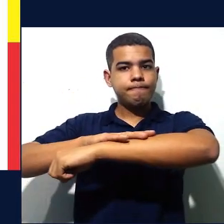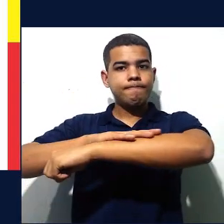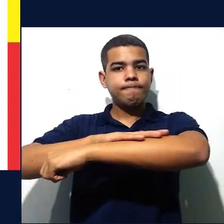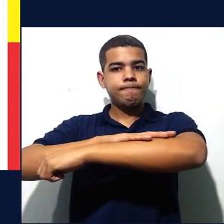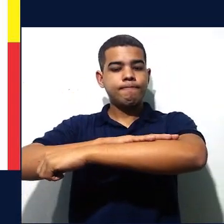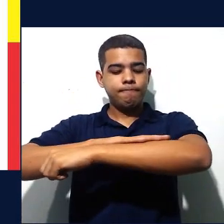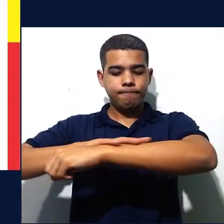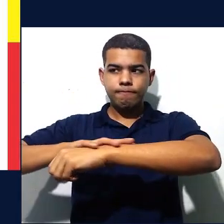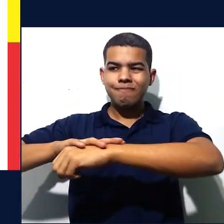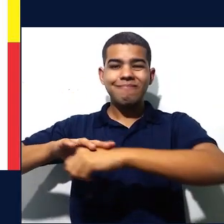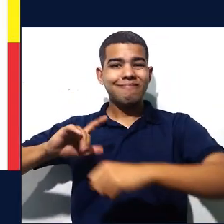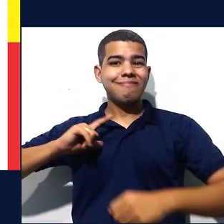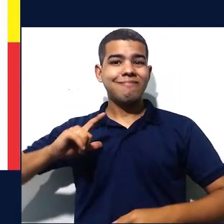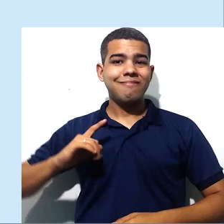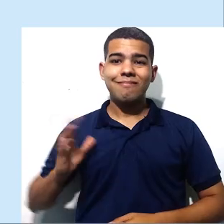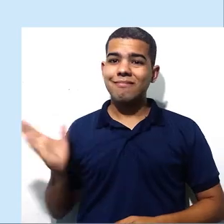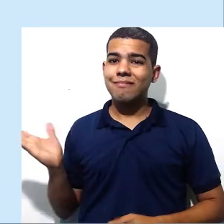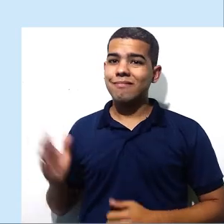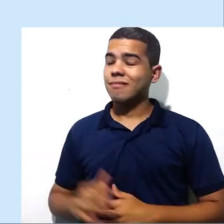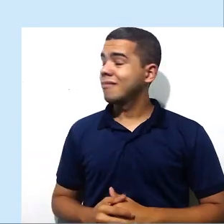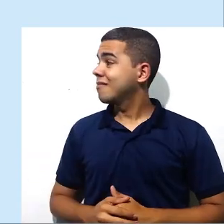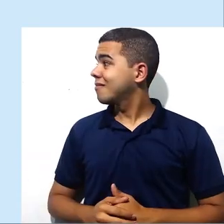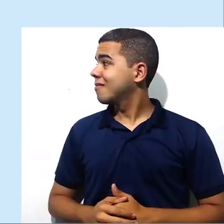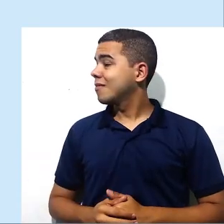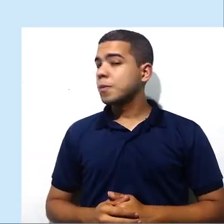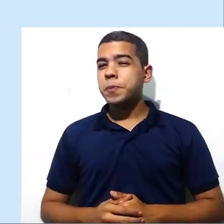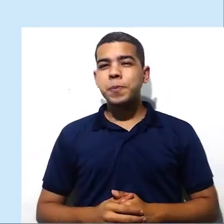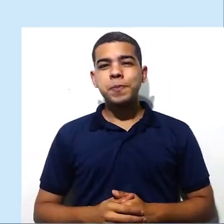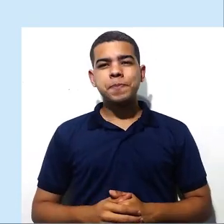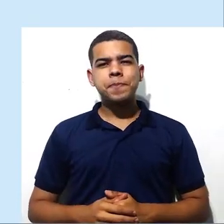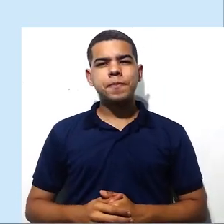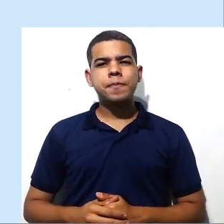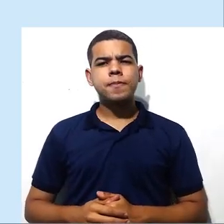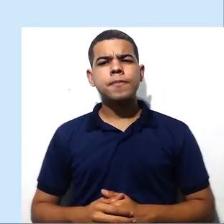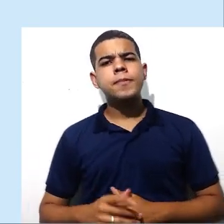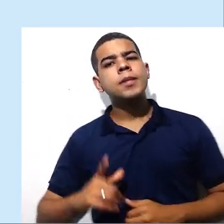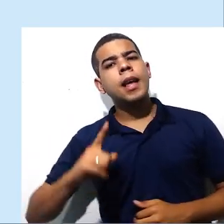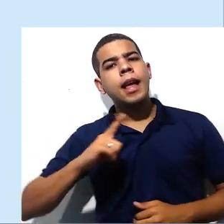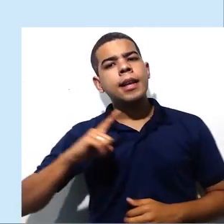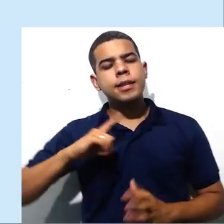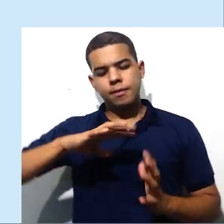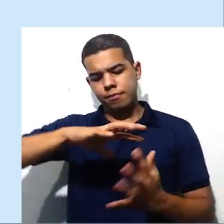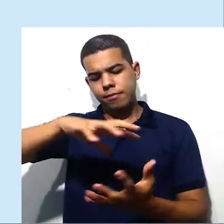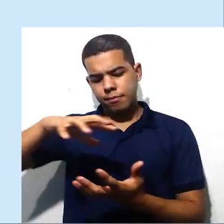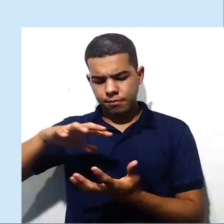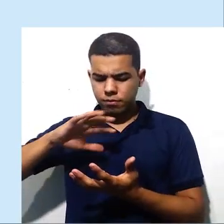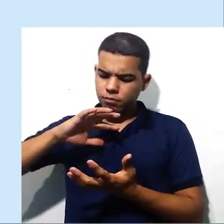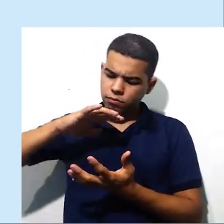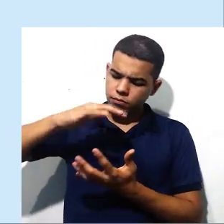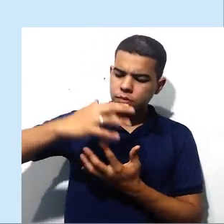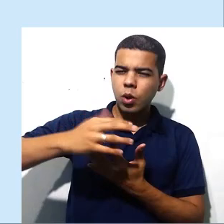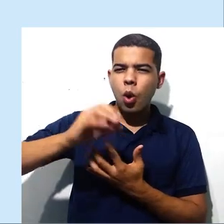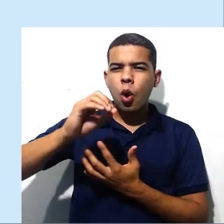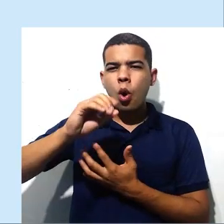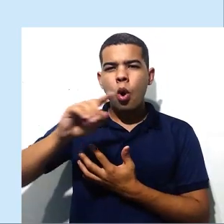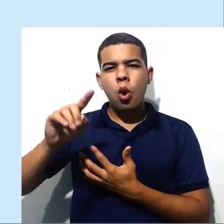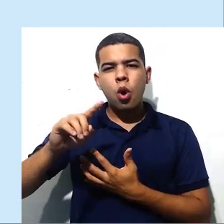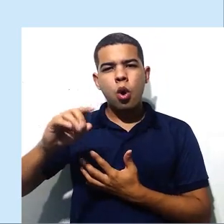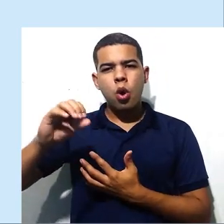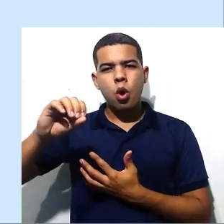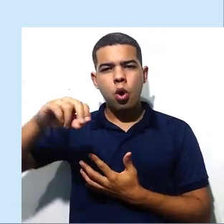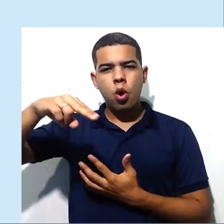de pele nas mãos. Só que a camada de ozônio, né, como tem esse buraco